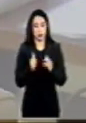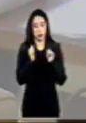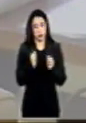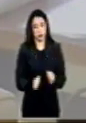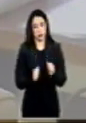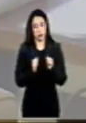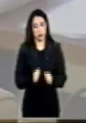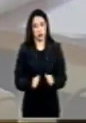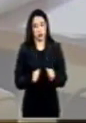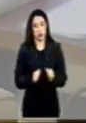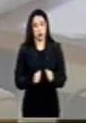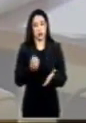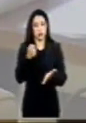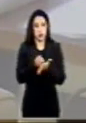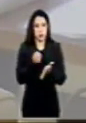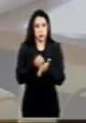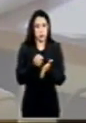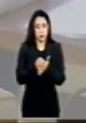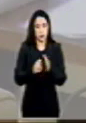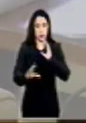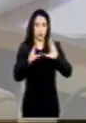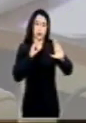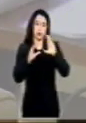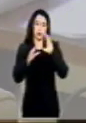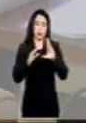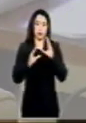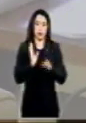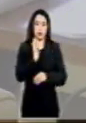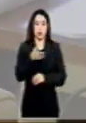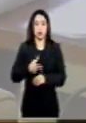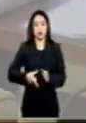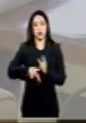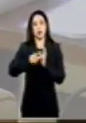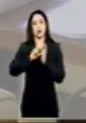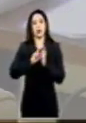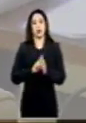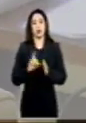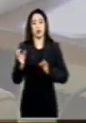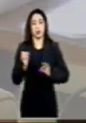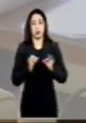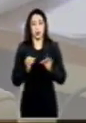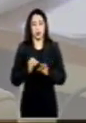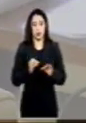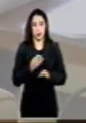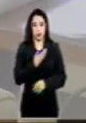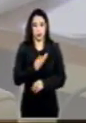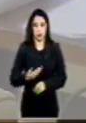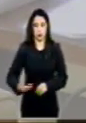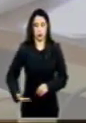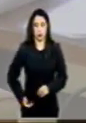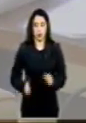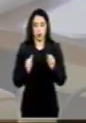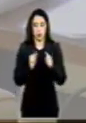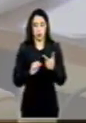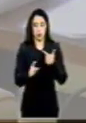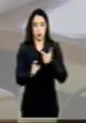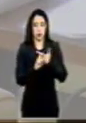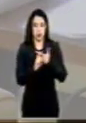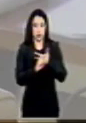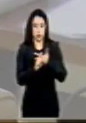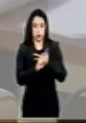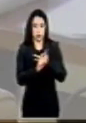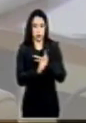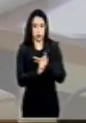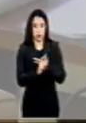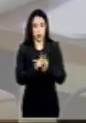legal que torna obrigatória a comunicação prévia a órgãos da administração pública pelo Poder Executivo da requisição de